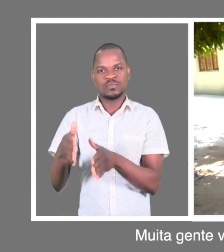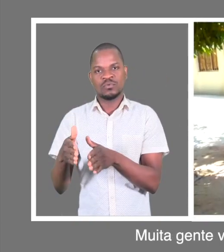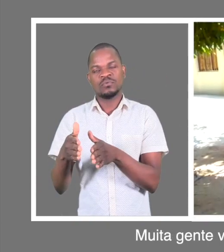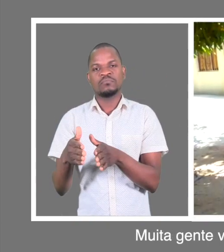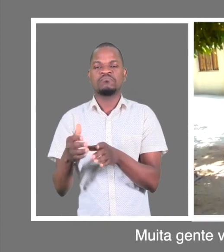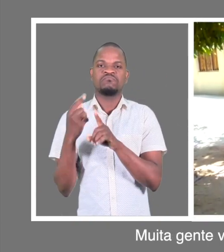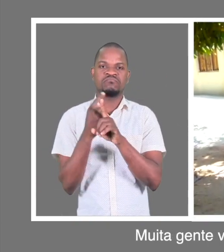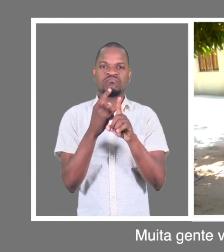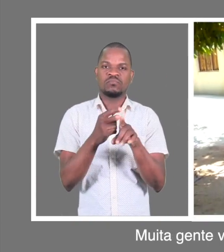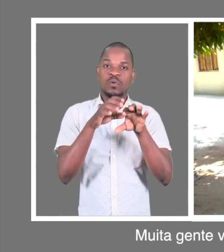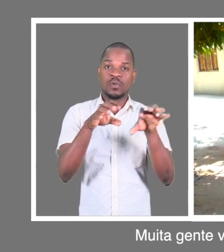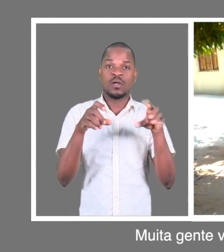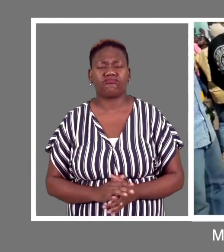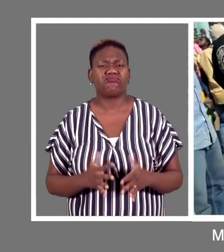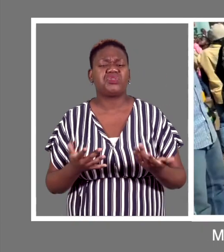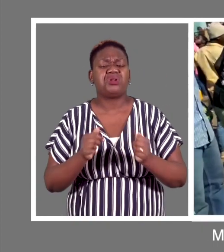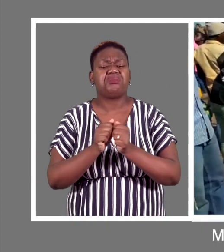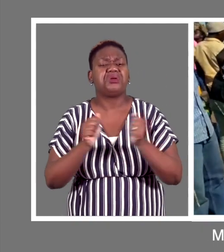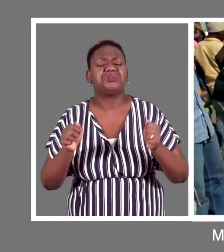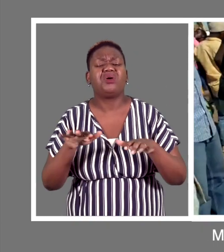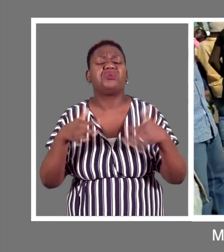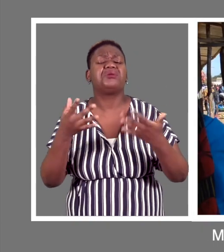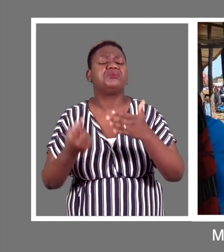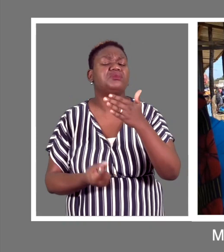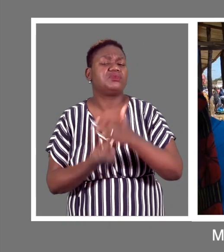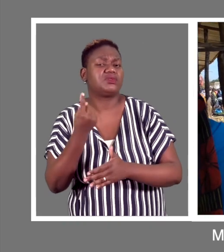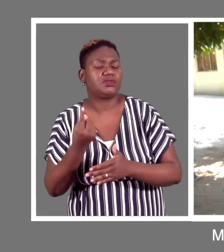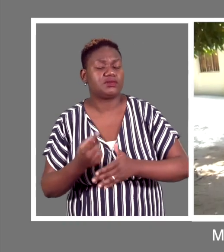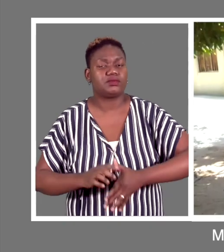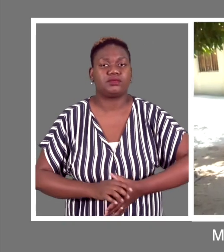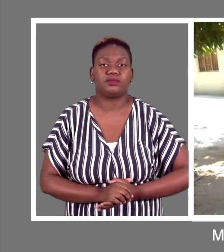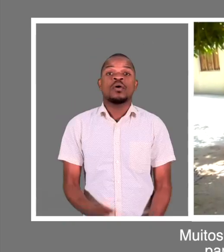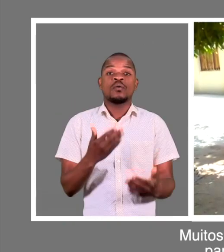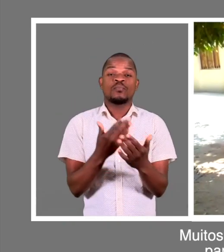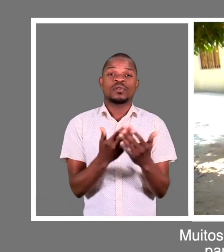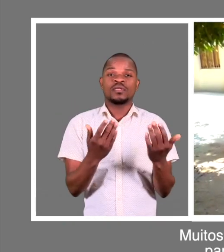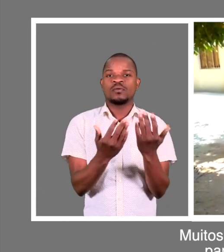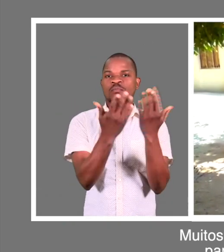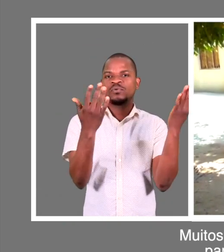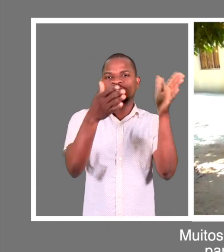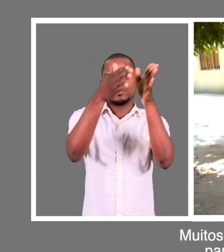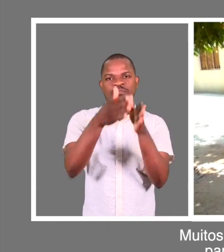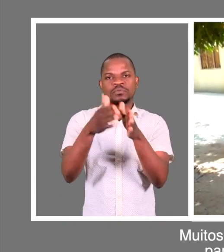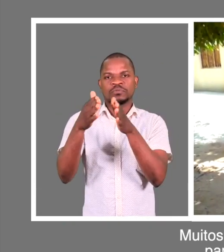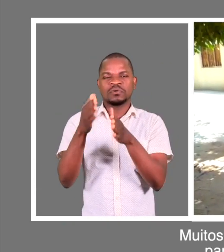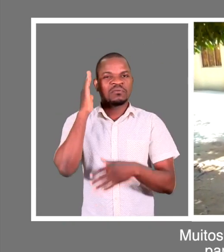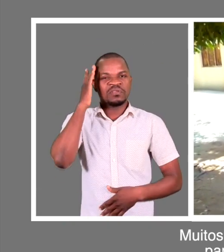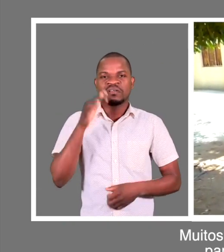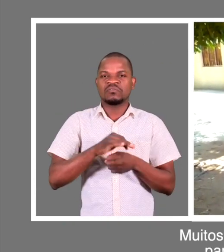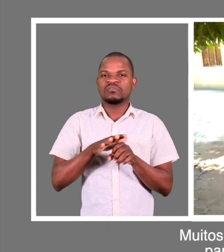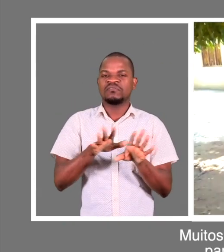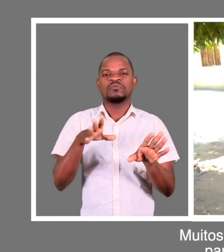vai ao mercado sem uso da máscara. Mas qual será o motivo? Muitos não acreditam que de facto existe